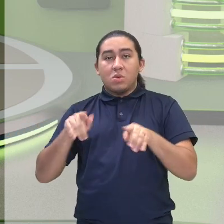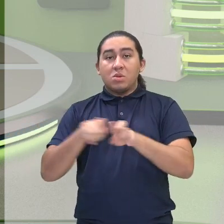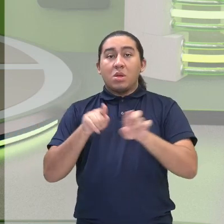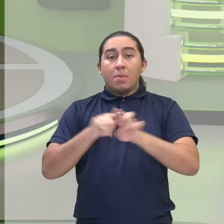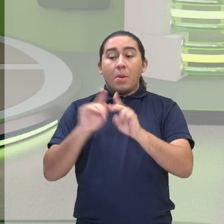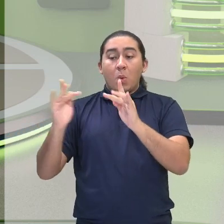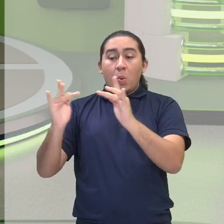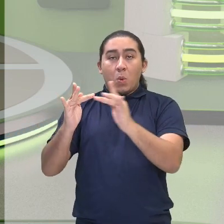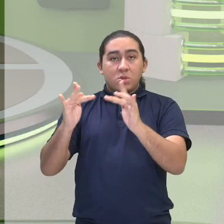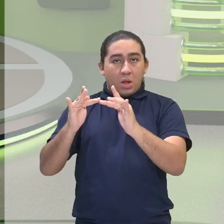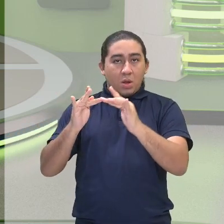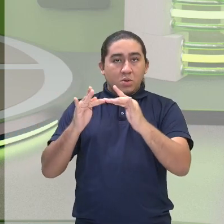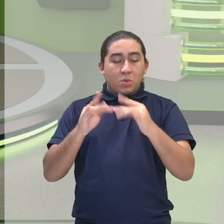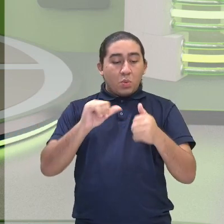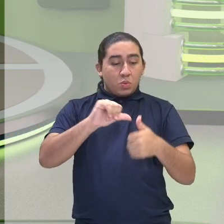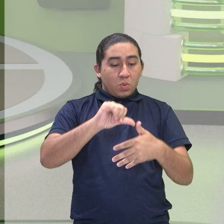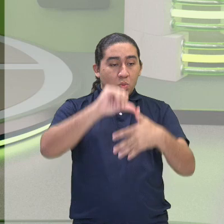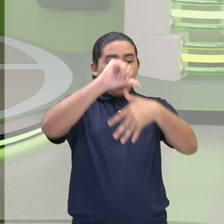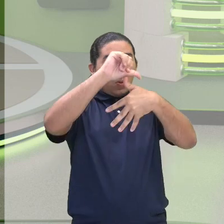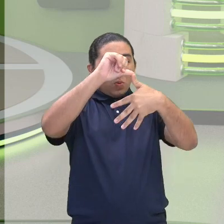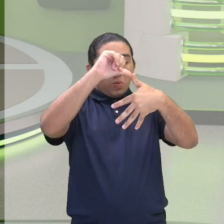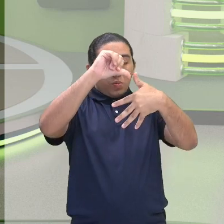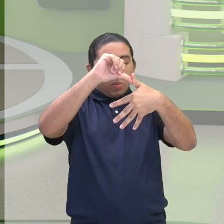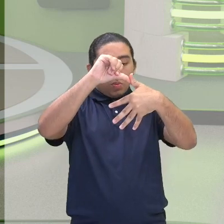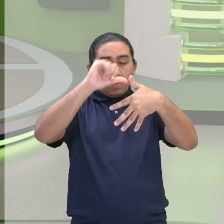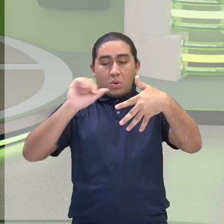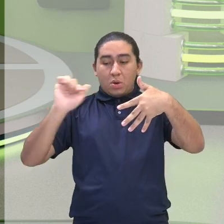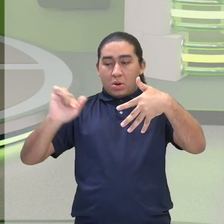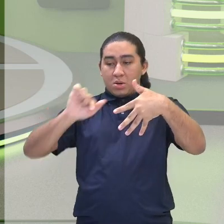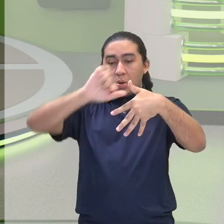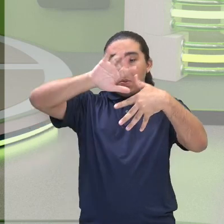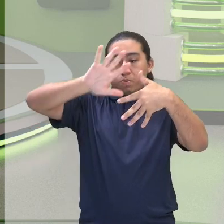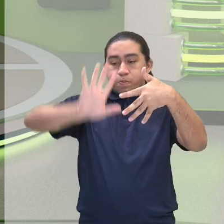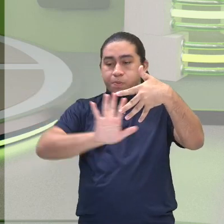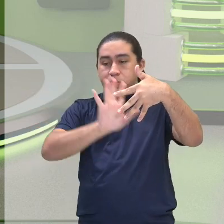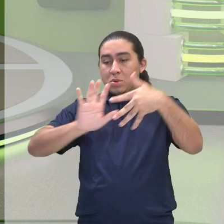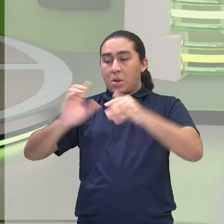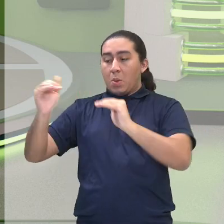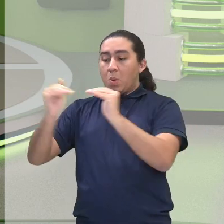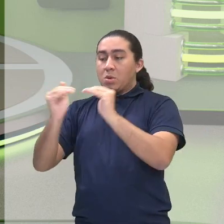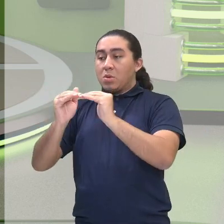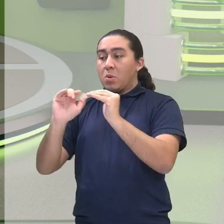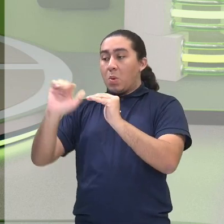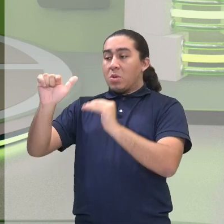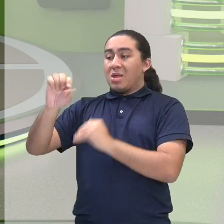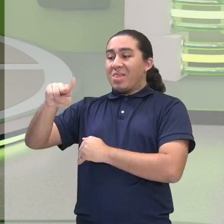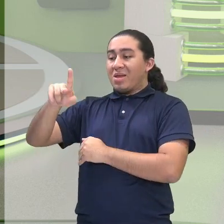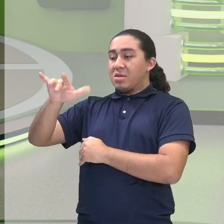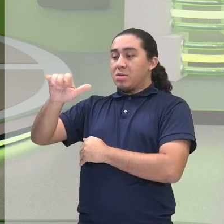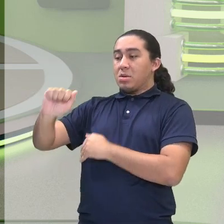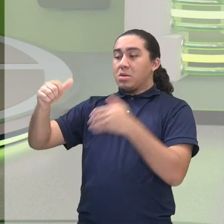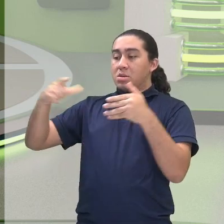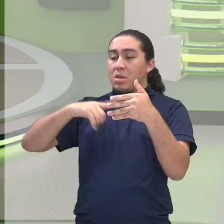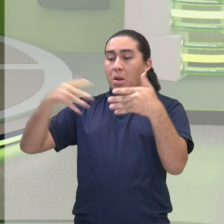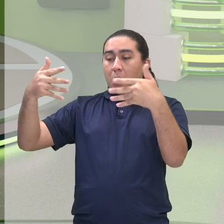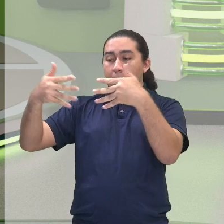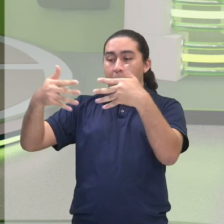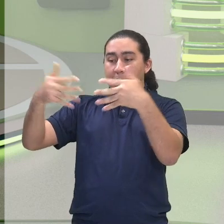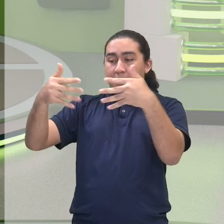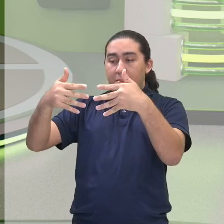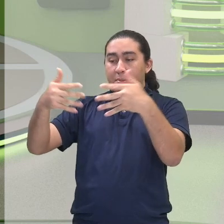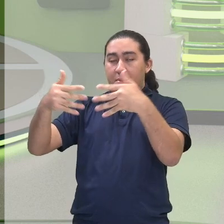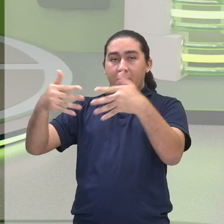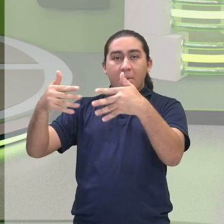colisão entre a placa sul-americana e a placa de Nazca foi como se duas peças gigantes se chocassem de